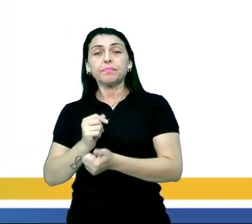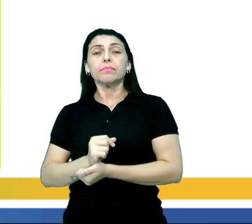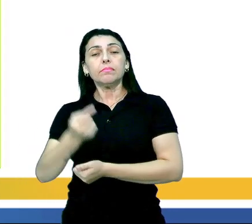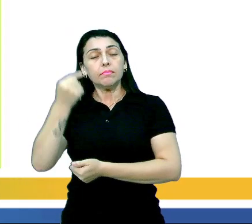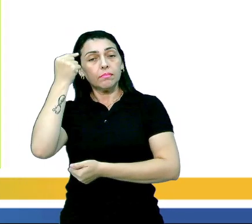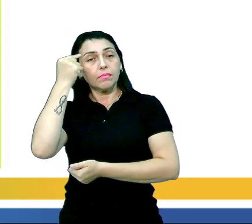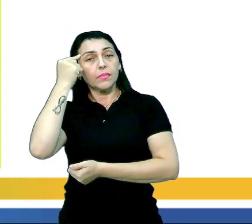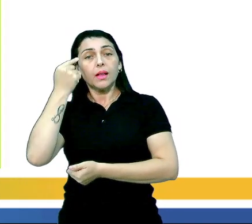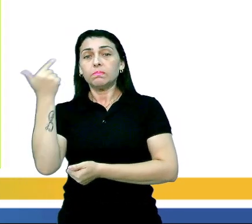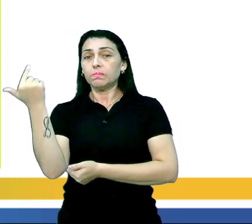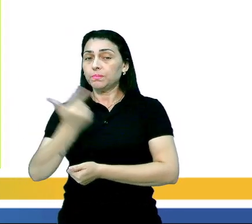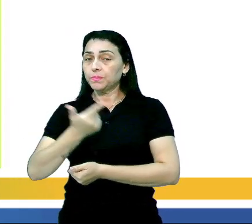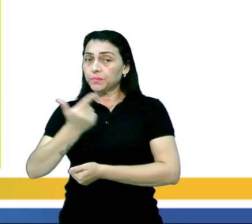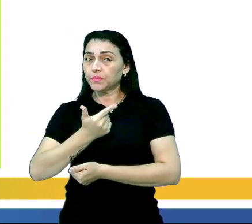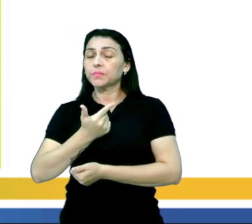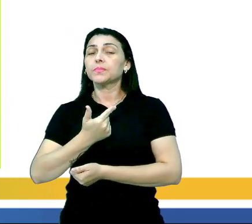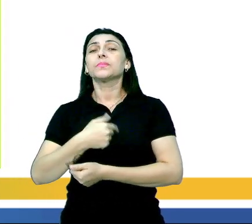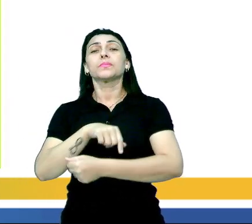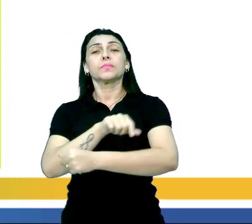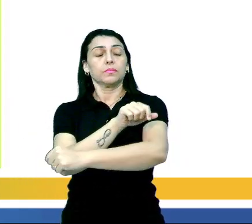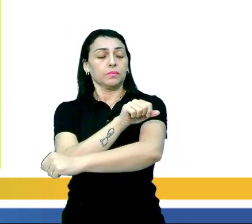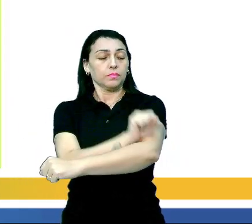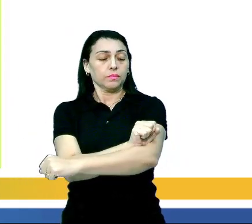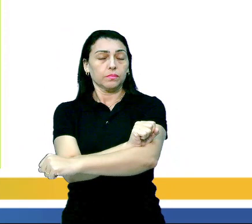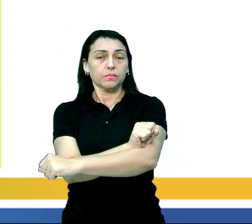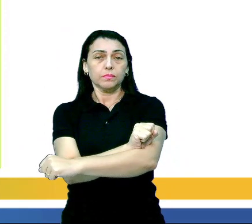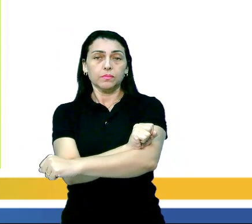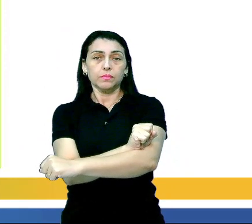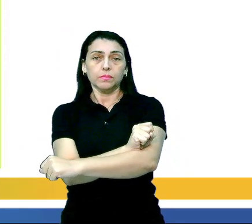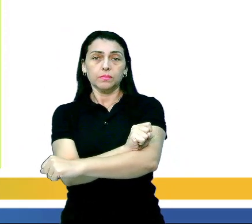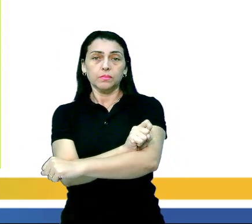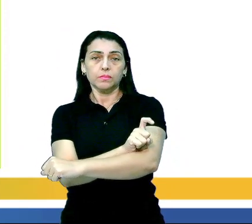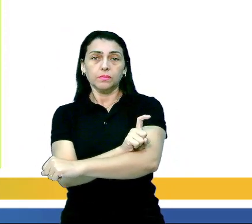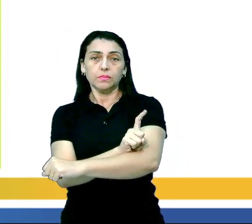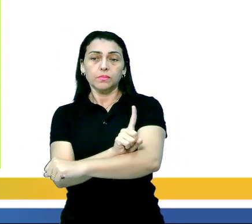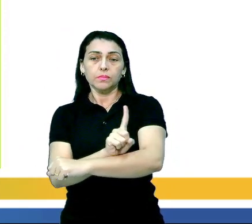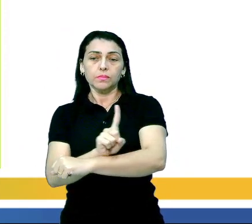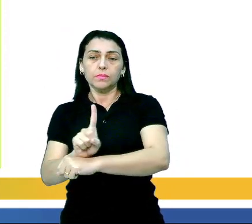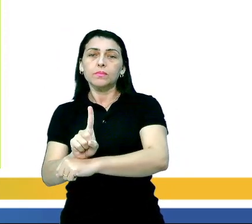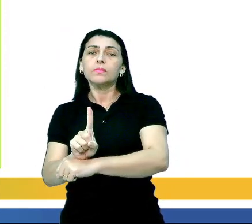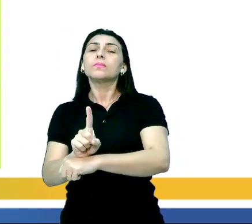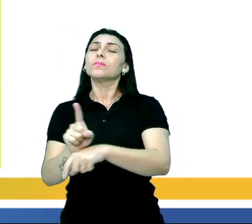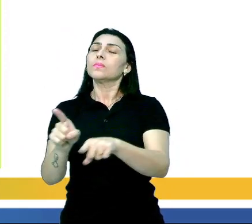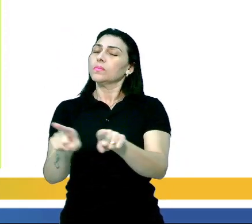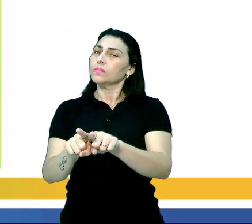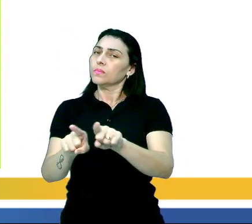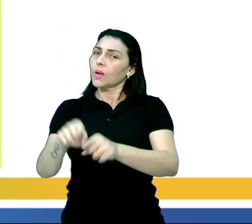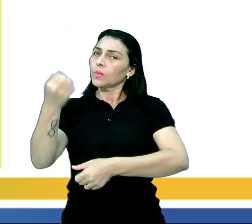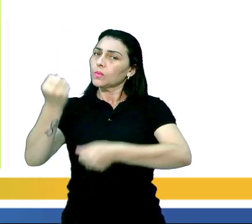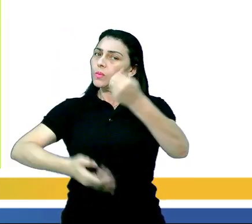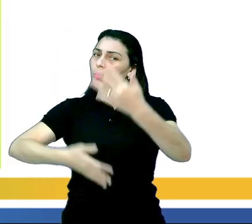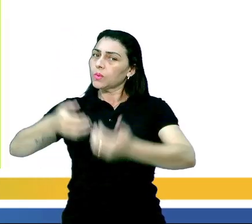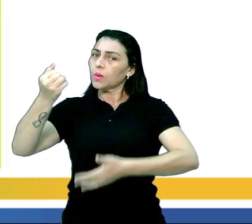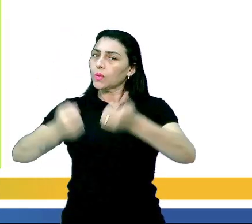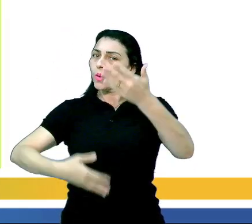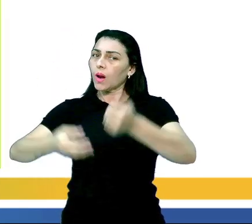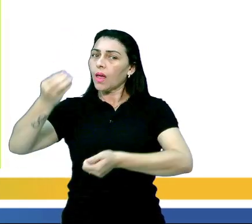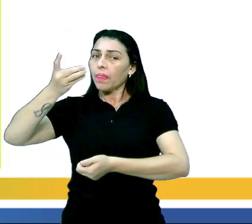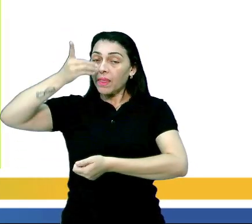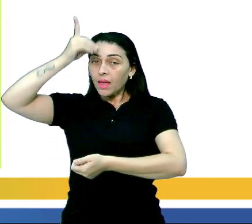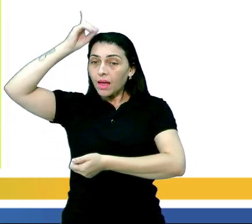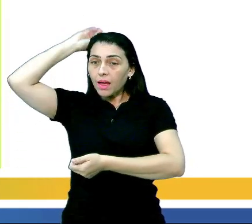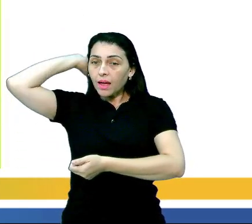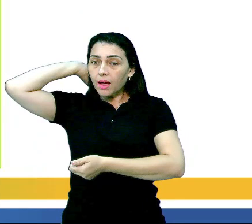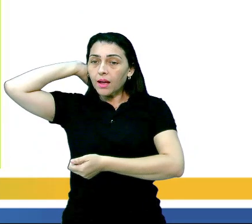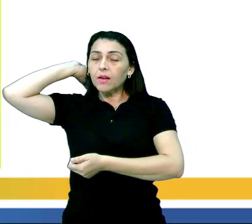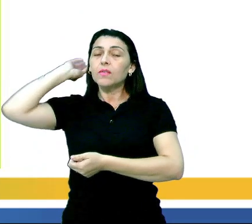A segunda grande teoria é a teoria evolucionista. Essa também é muito discutida quando Charles Darwin lançou o livro